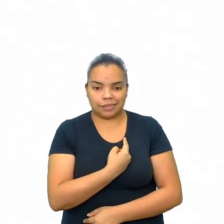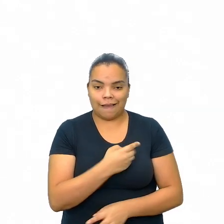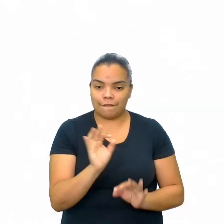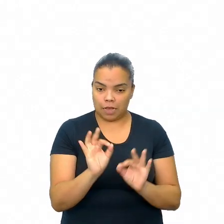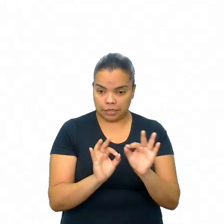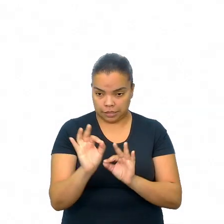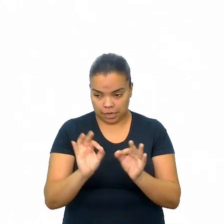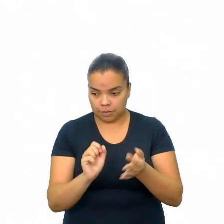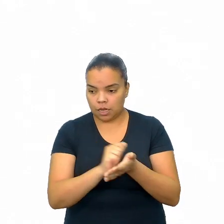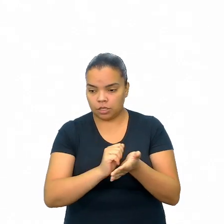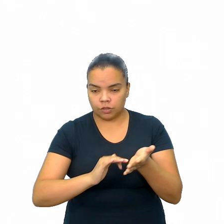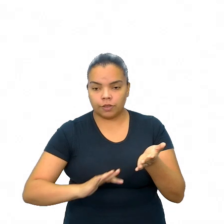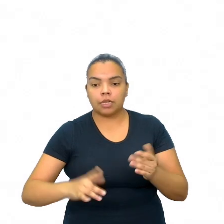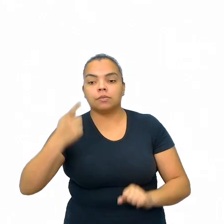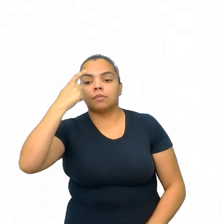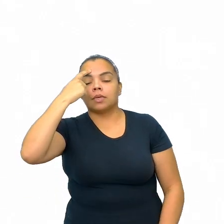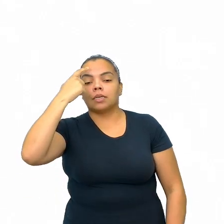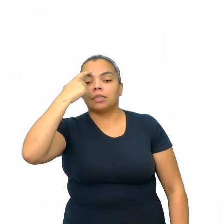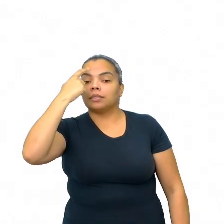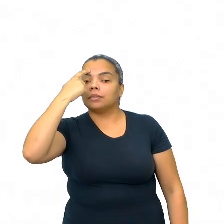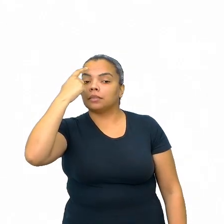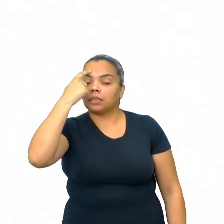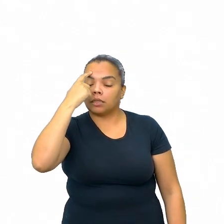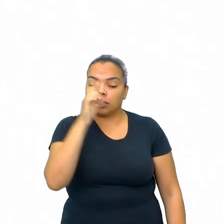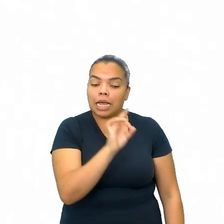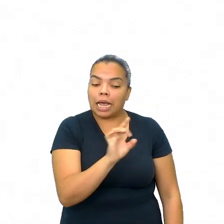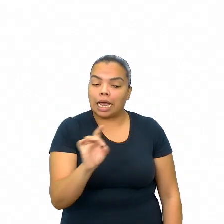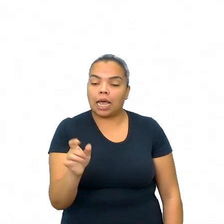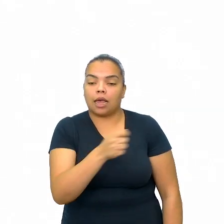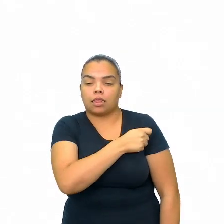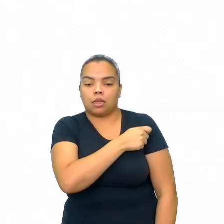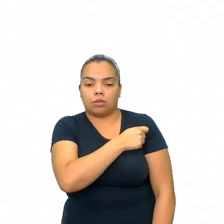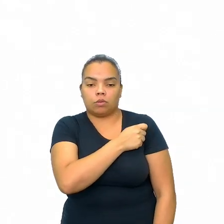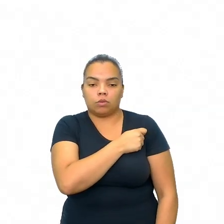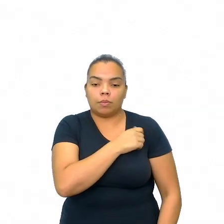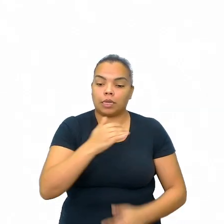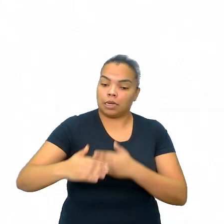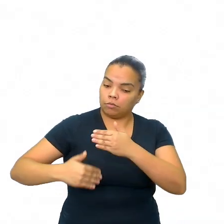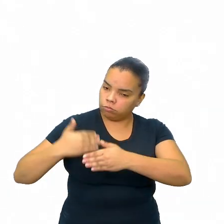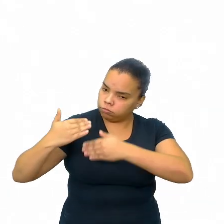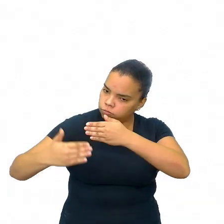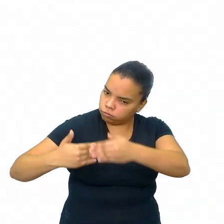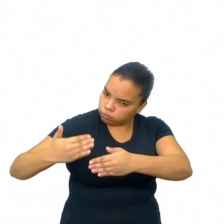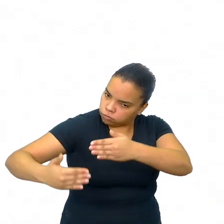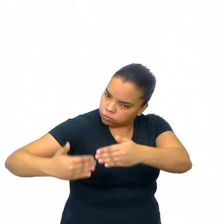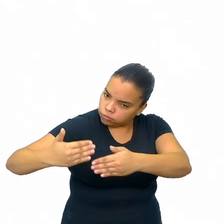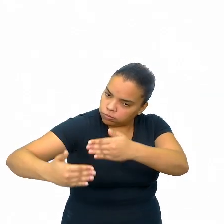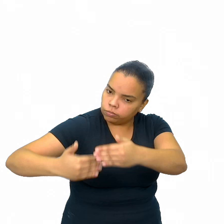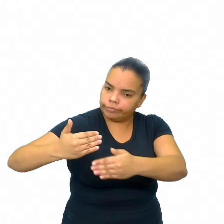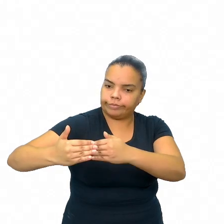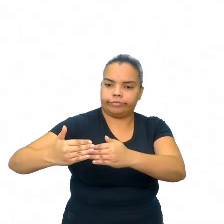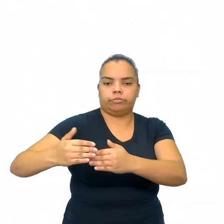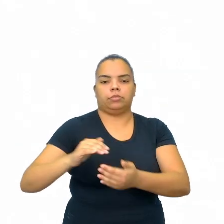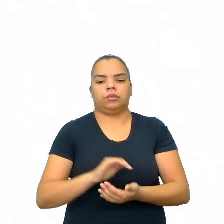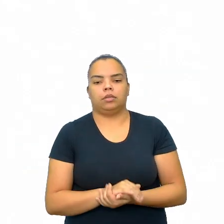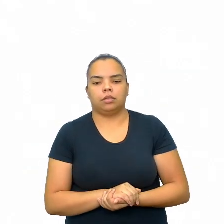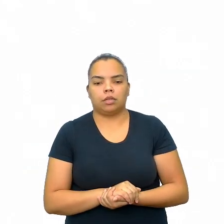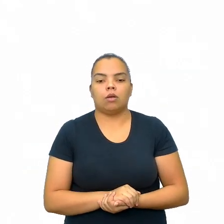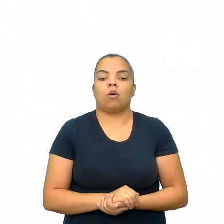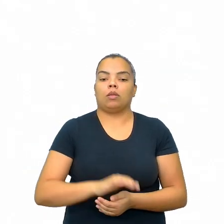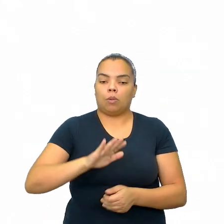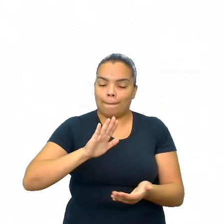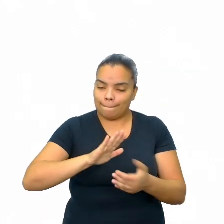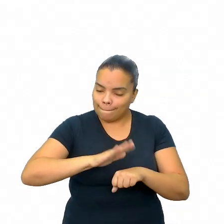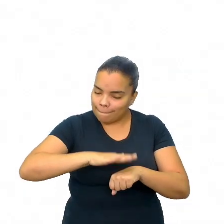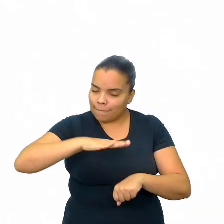elabora atividades pensando nas hipóteses dos estudantes para que eles avancem de uma hipótese para outra. Então, quanto mais